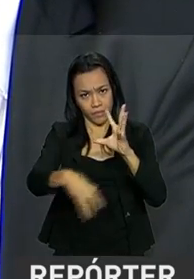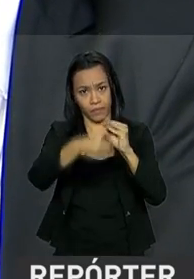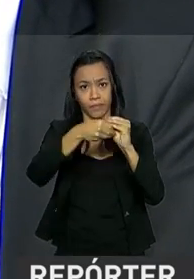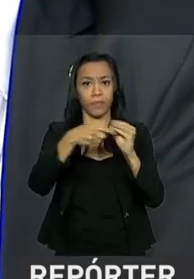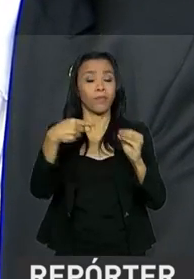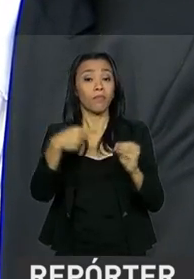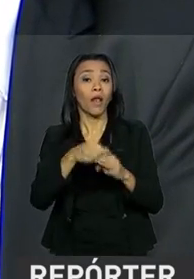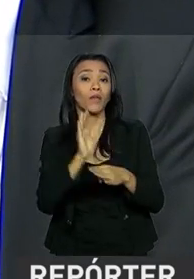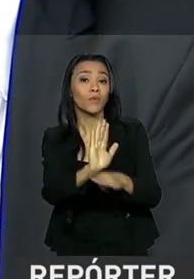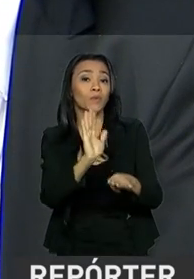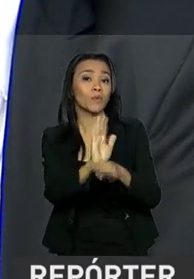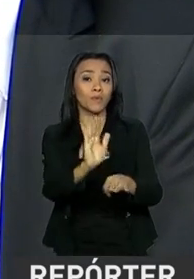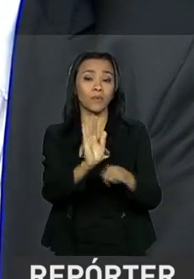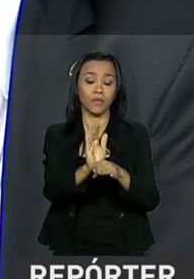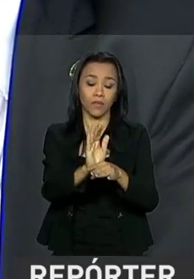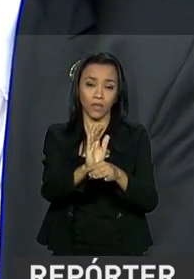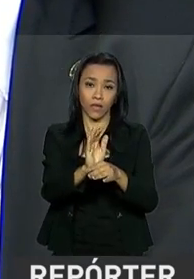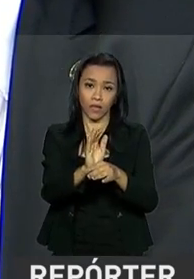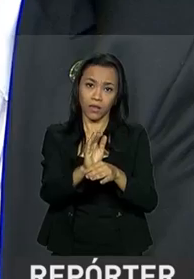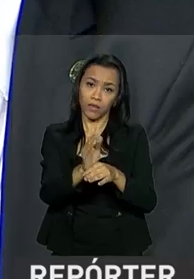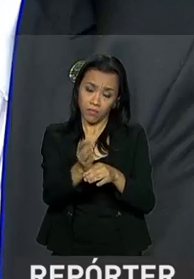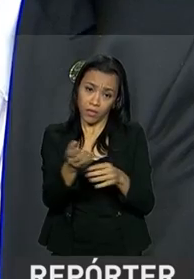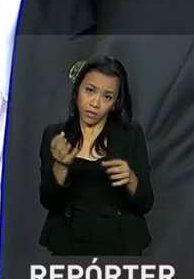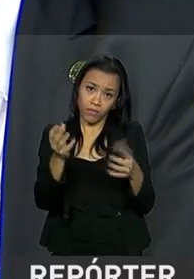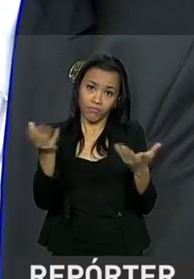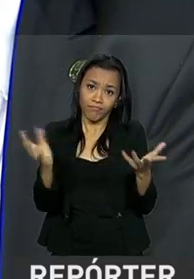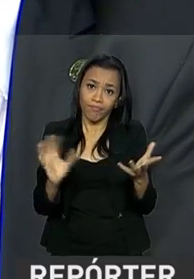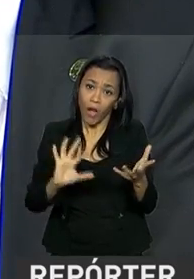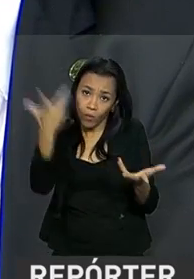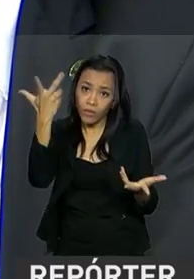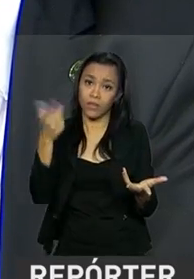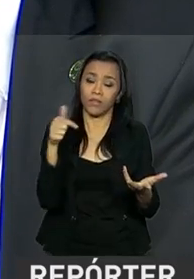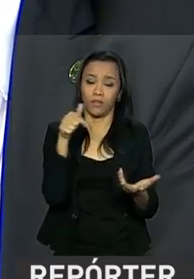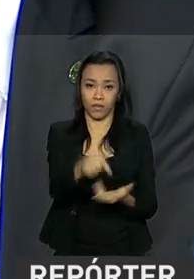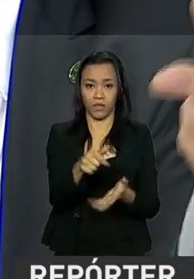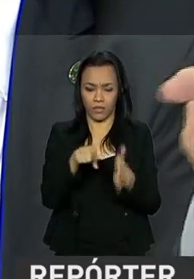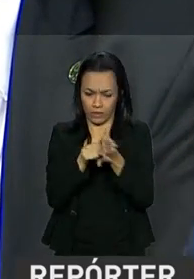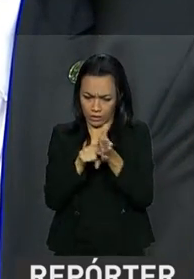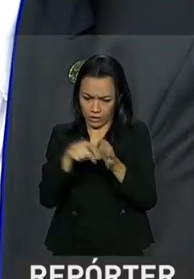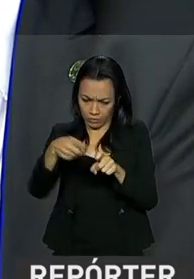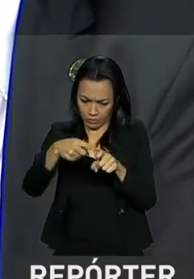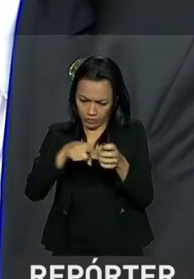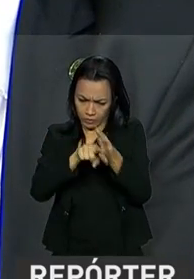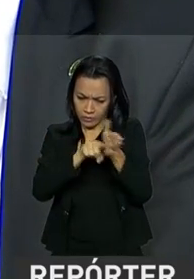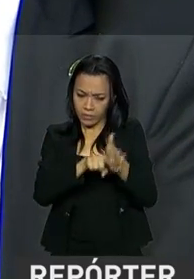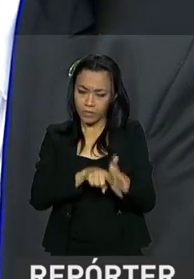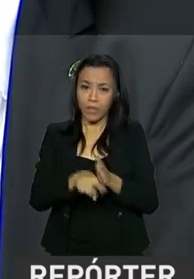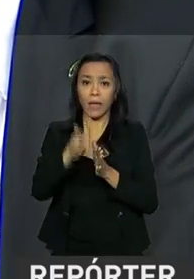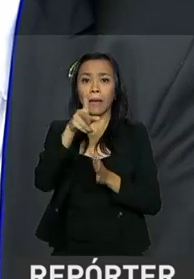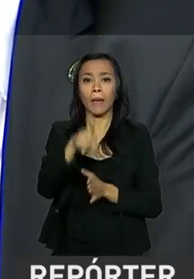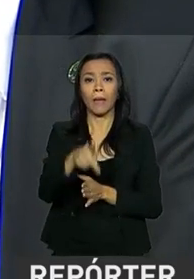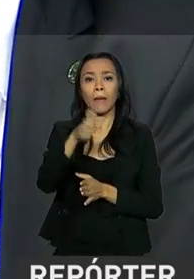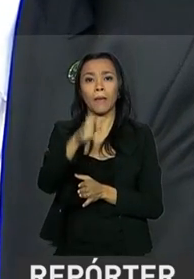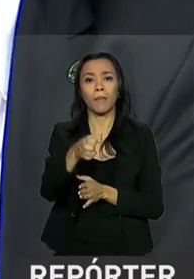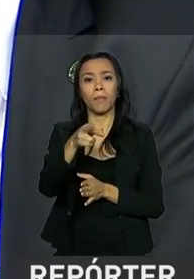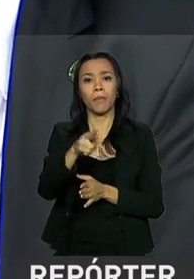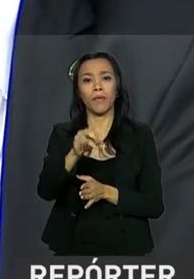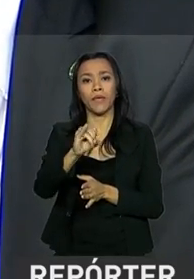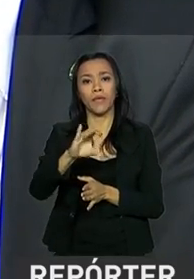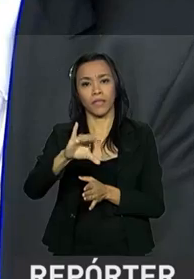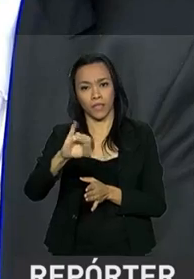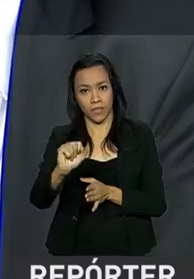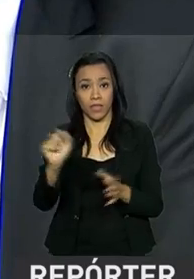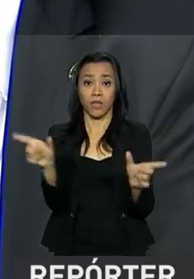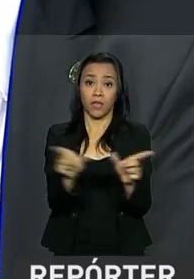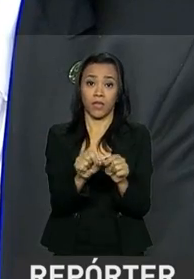mecanismos fluxos operacionais para que isso aconteça que poderão acontecer durante os turnos regulares de funcionamento das agências